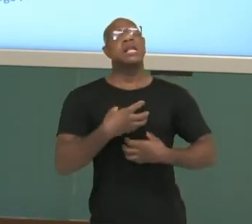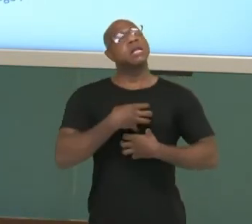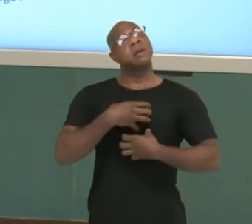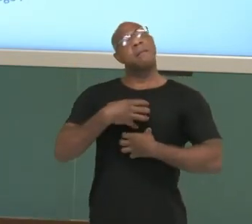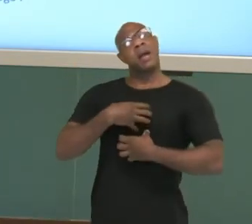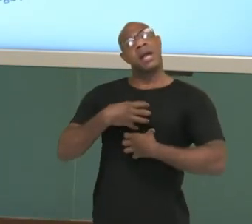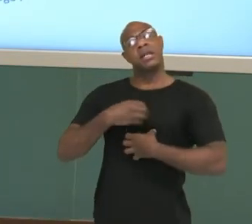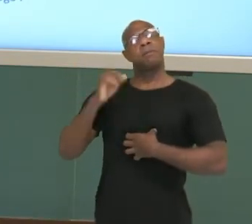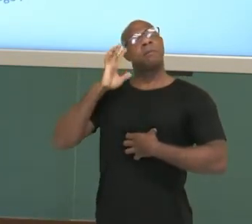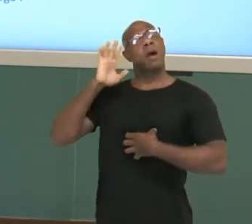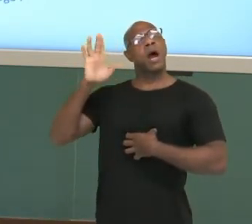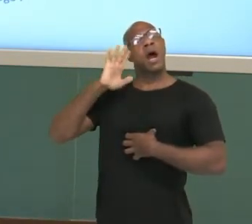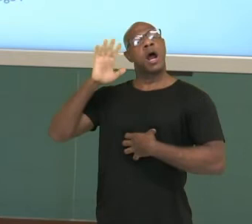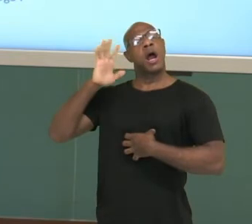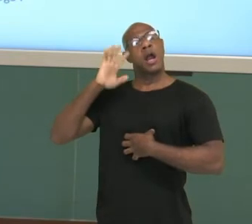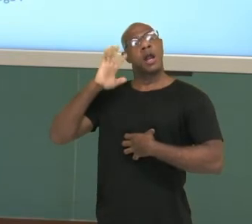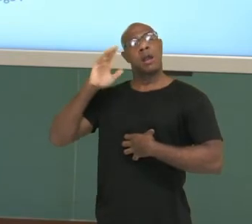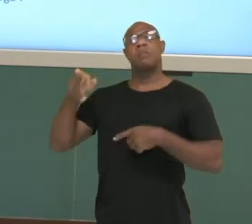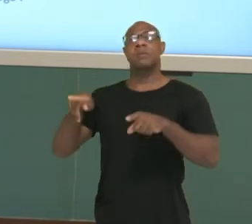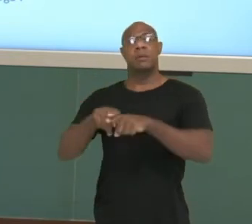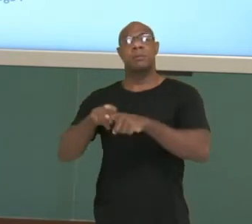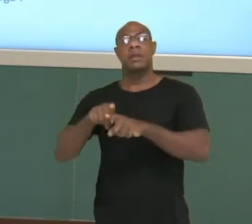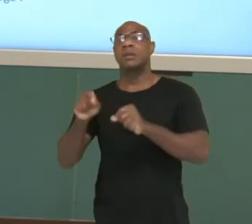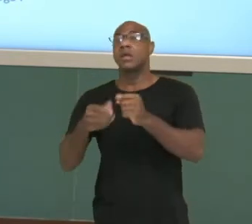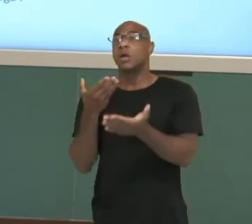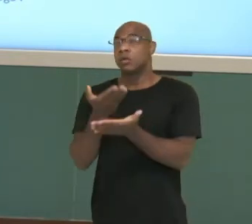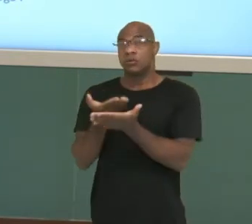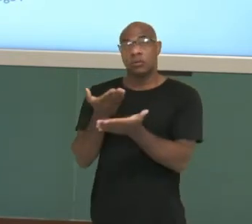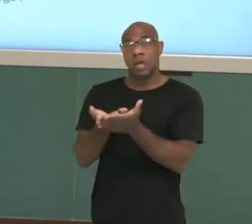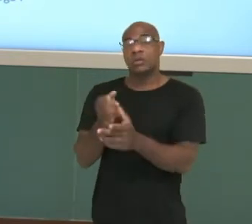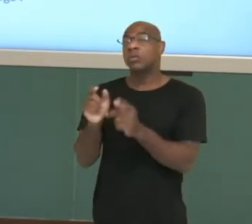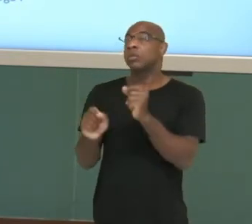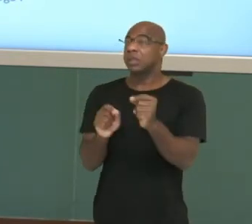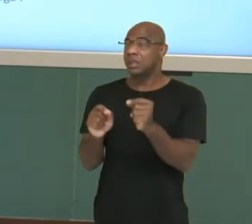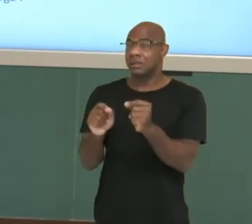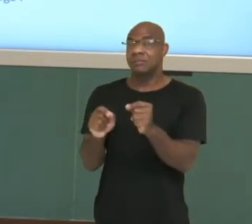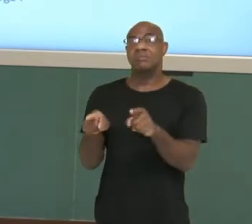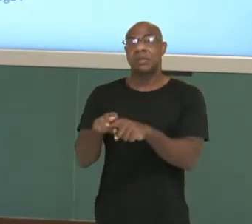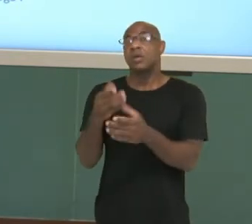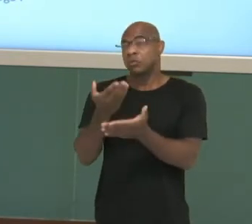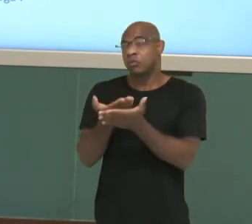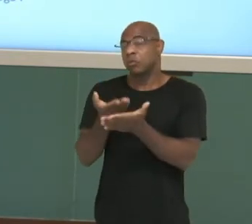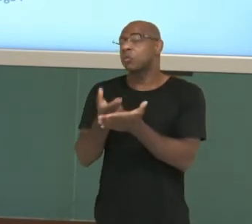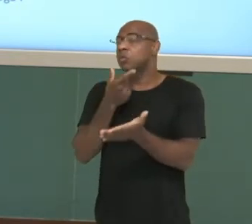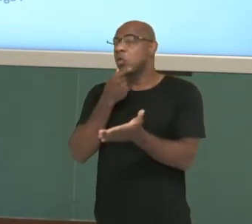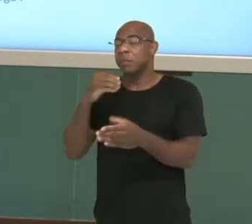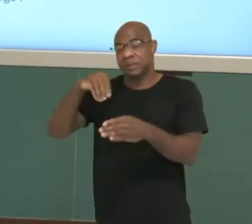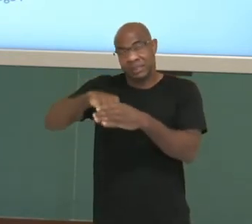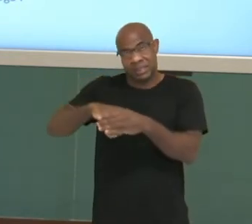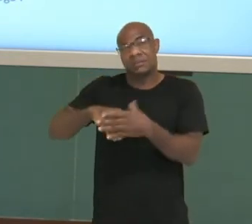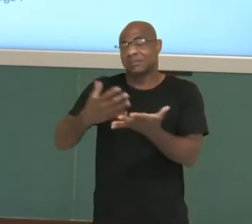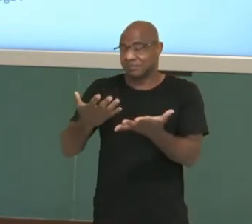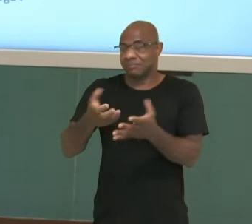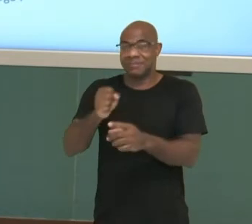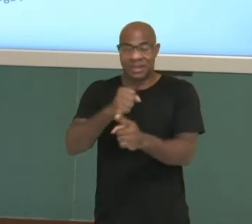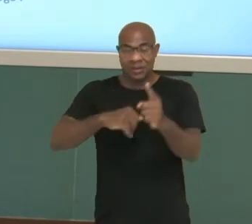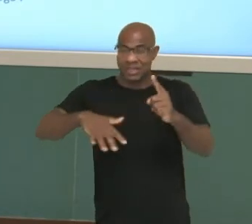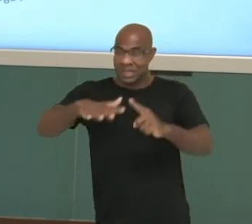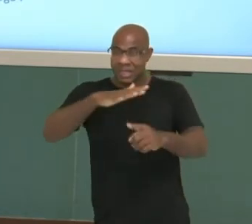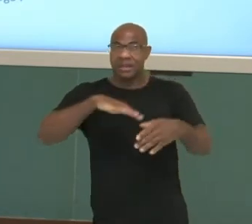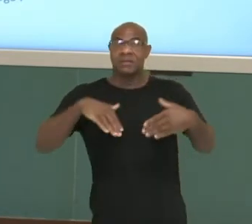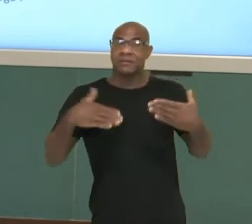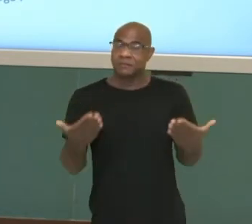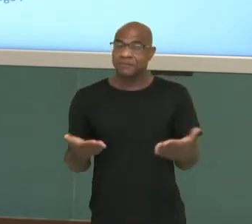sentimentos, os pensamentos, né, e o estudo da ação física do homem em seu meio. Então, a mímica,